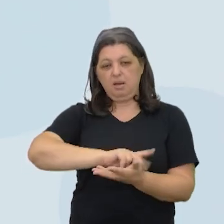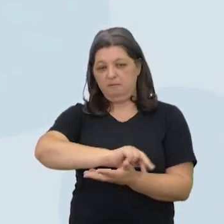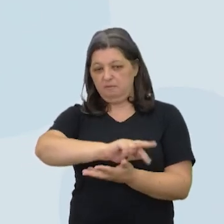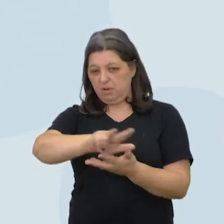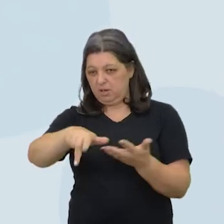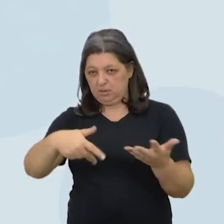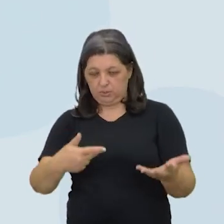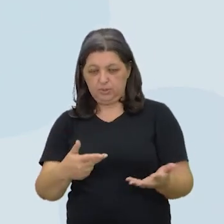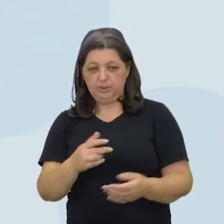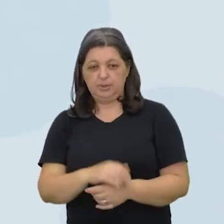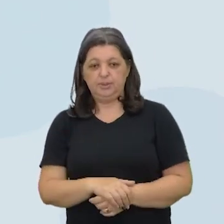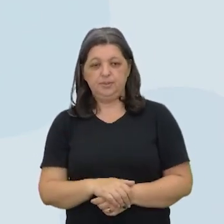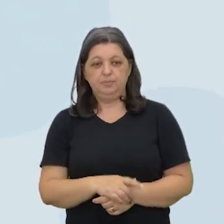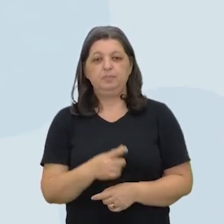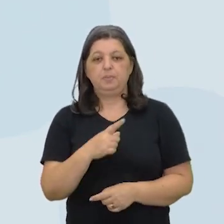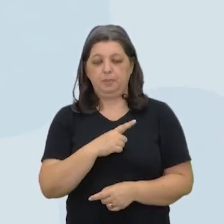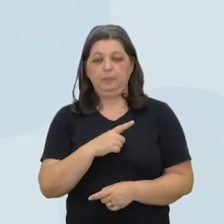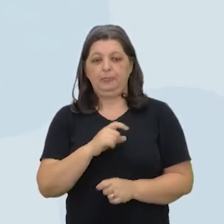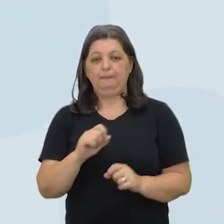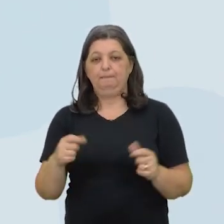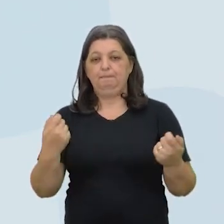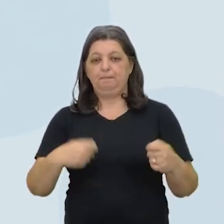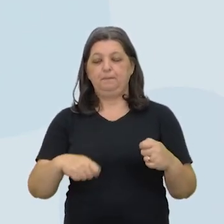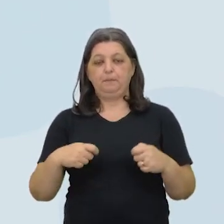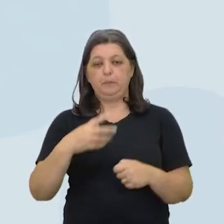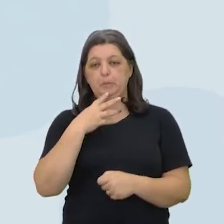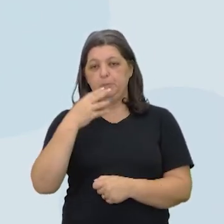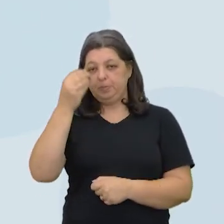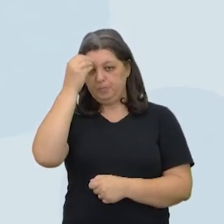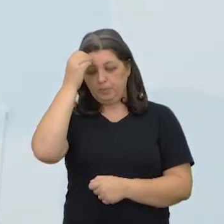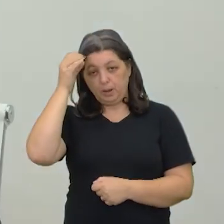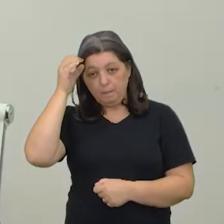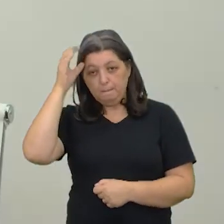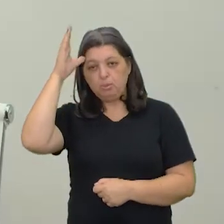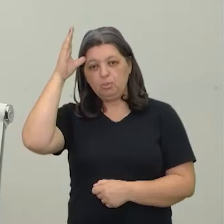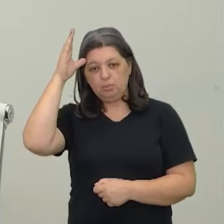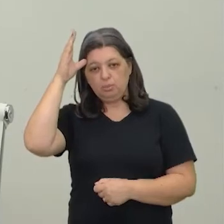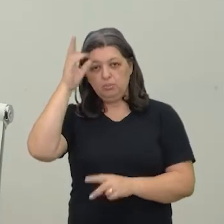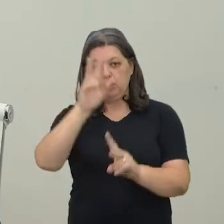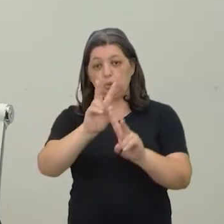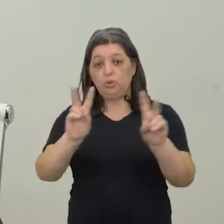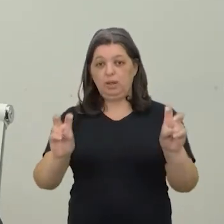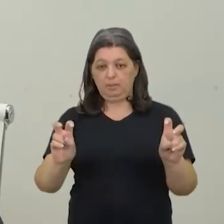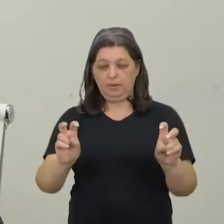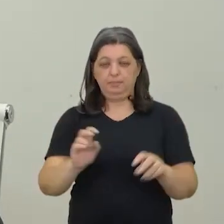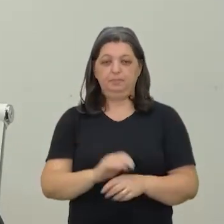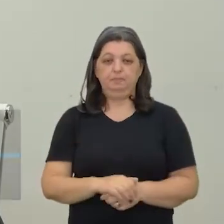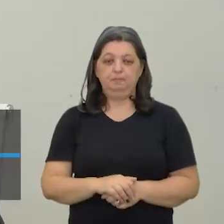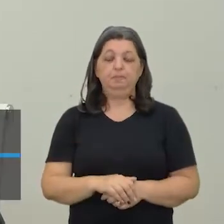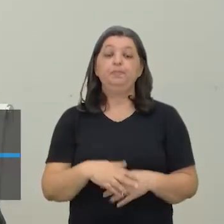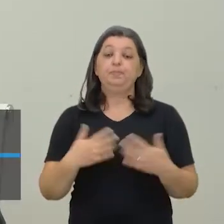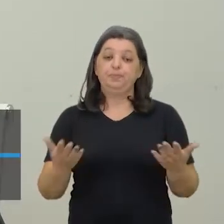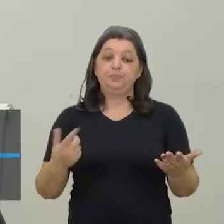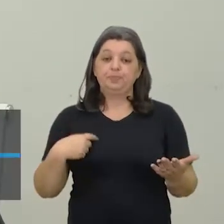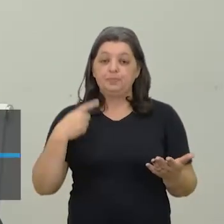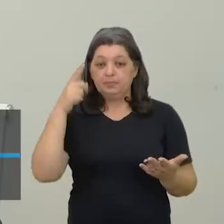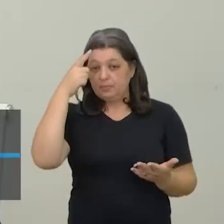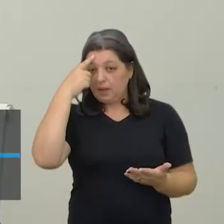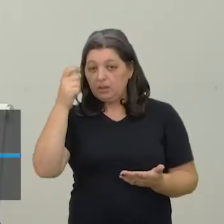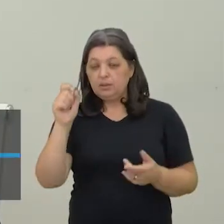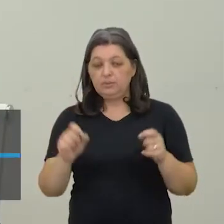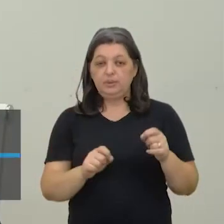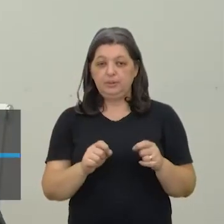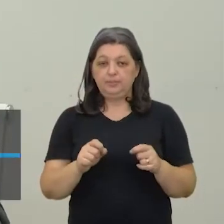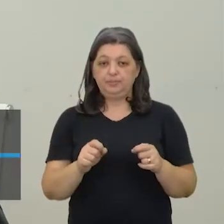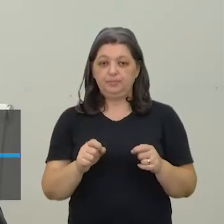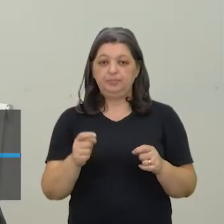for possível, necessário para deixar o seu conhecimento maior a respeito do assunto. Ou seja, a ideia é que